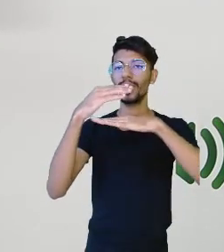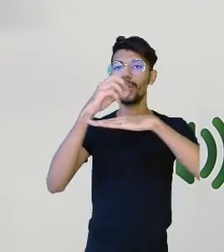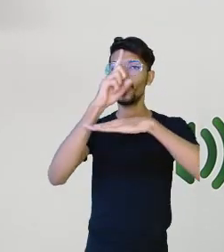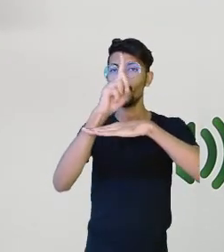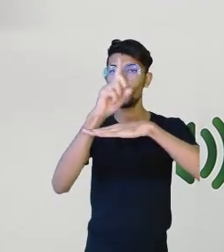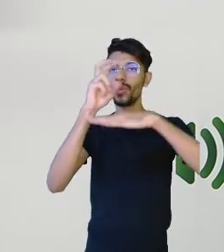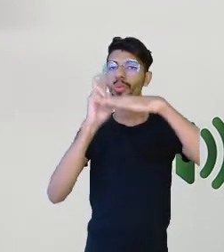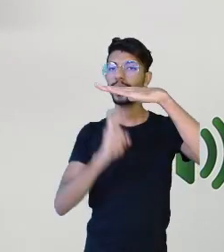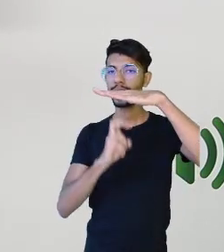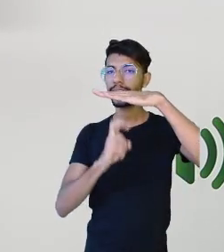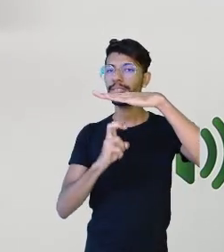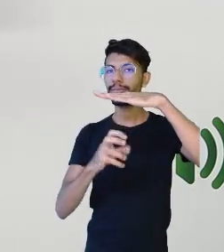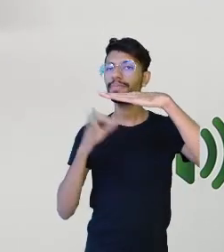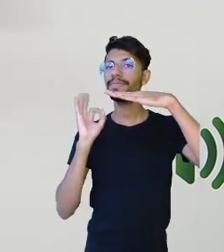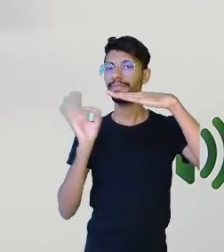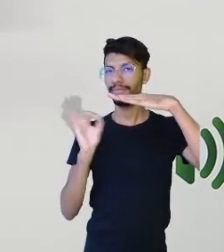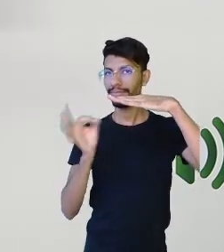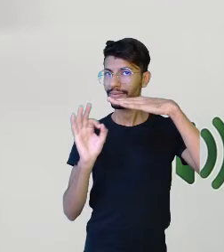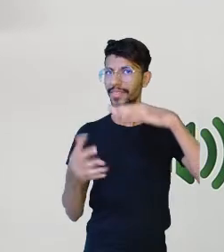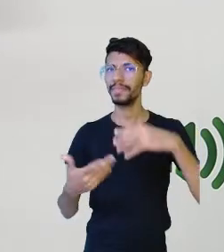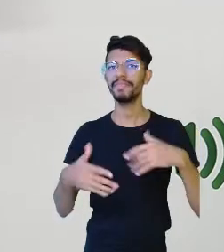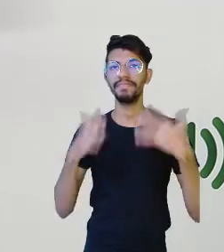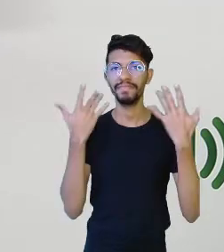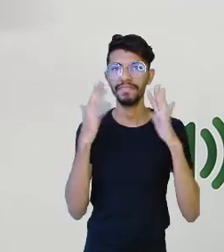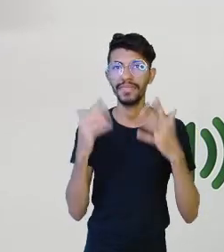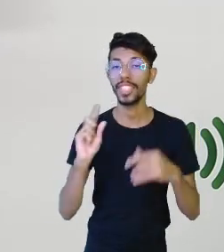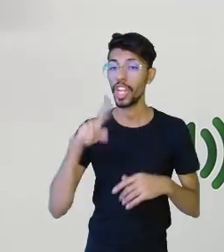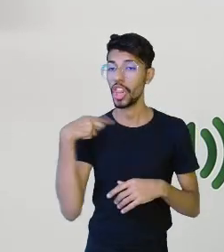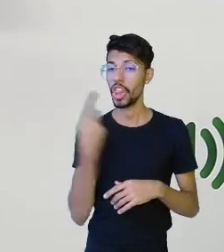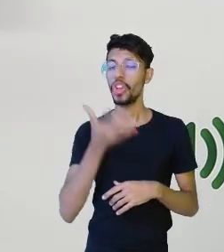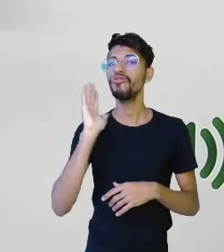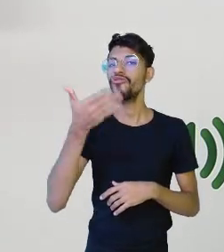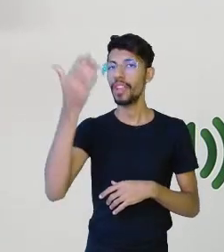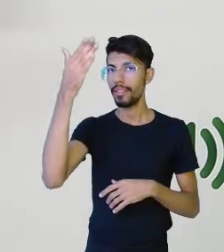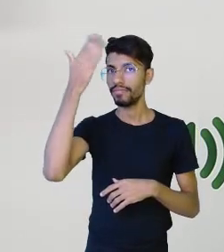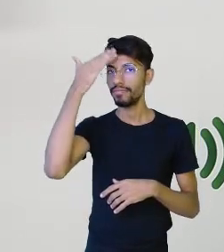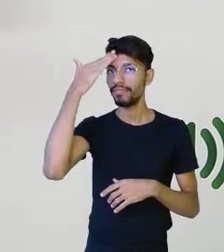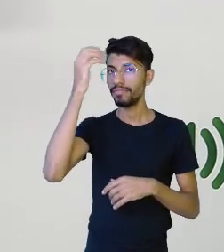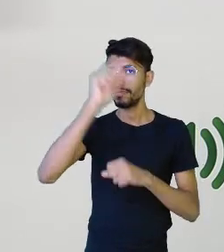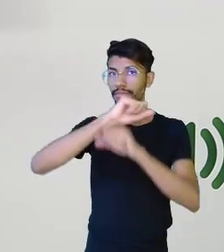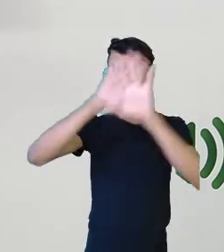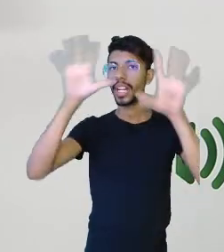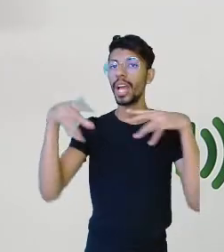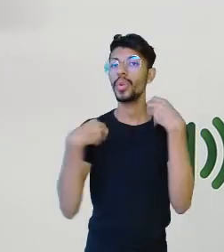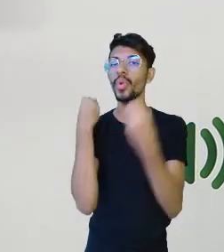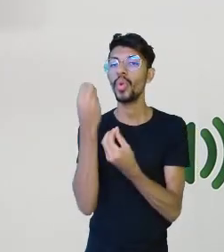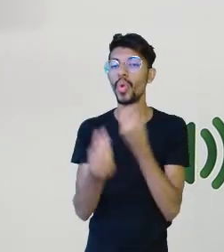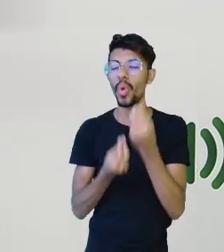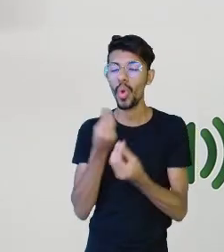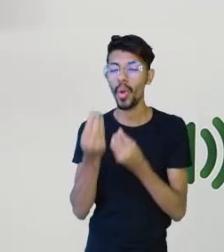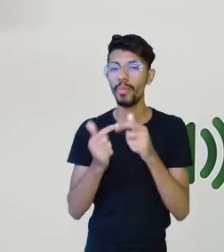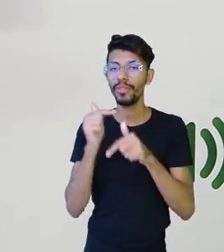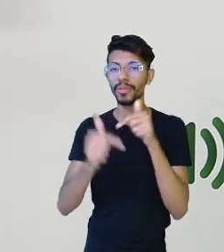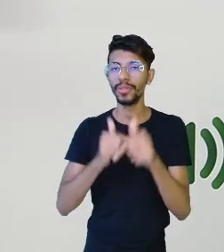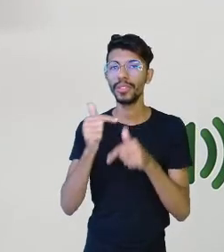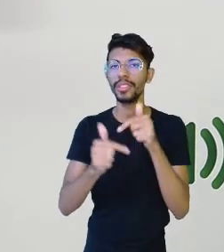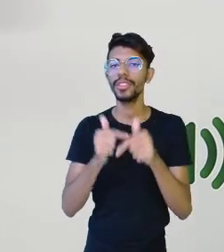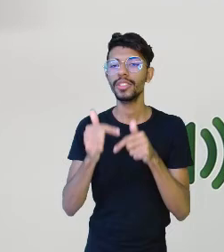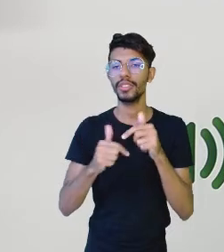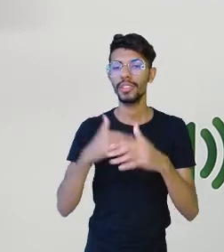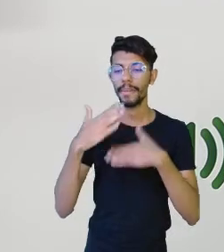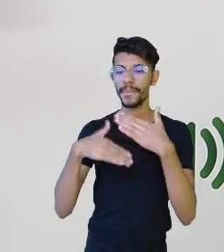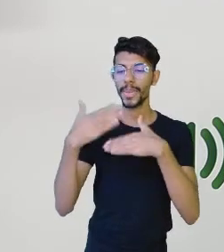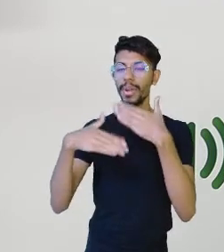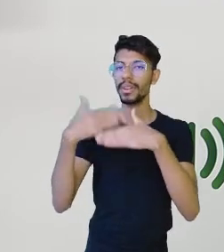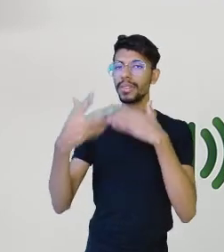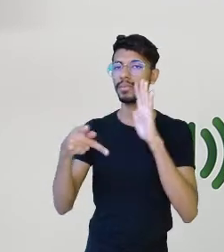1/5. Muito bem. A gente já aprendeu como funciona esse processo de fração. Como a gente consegue